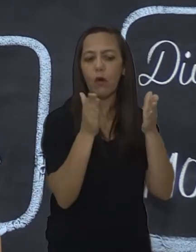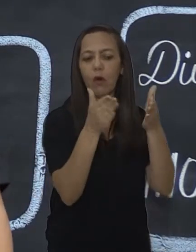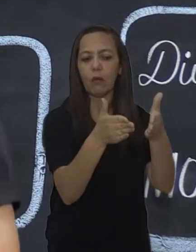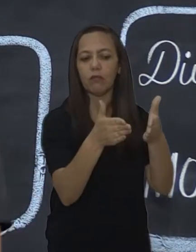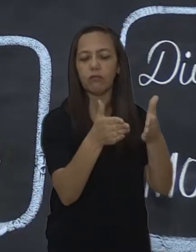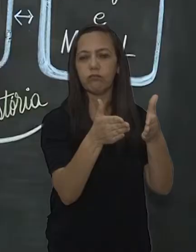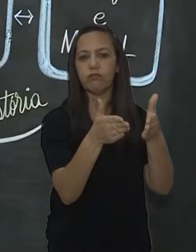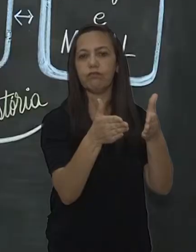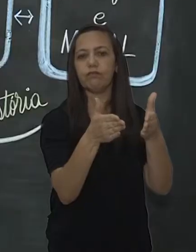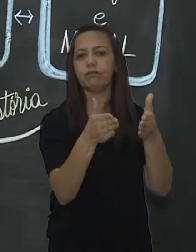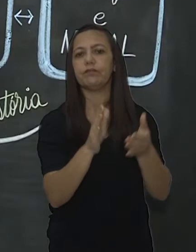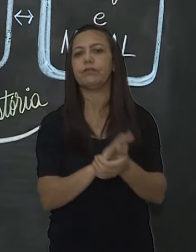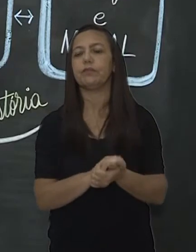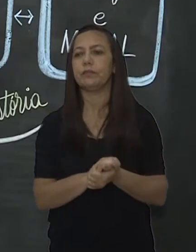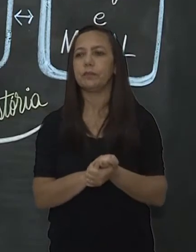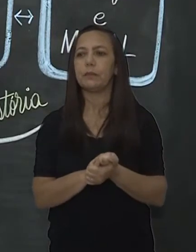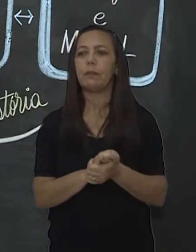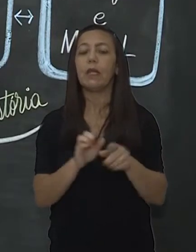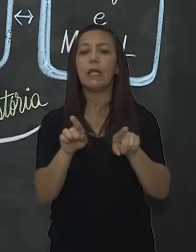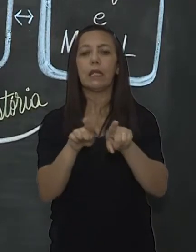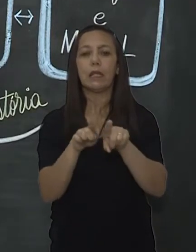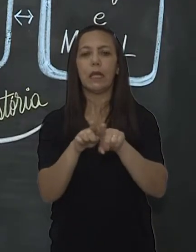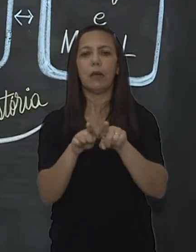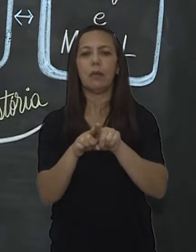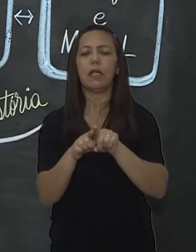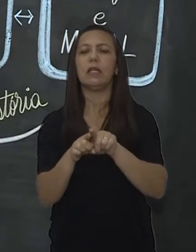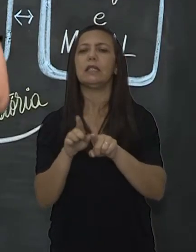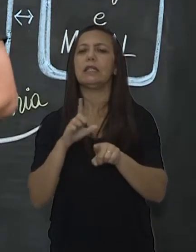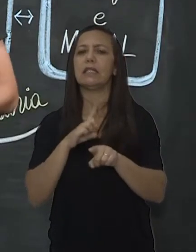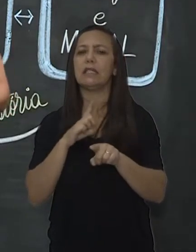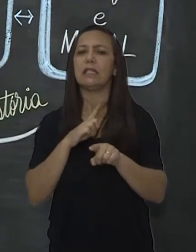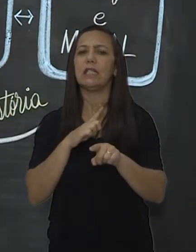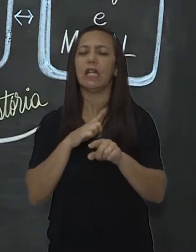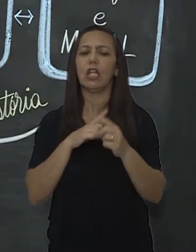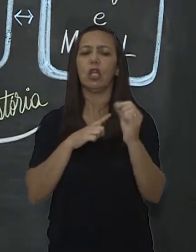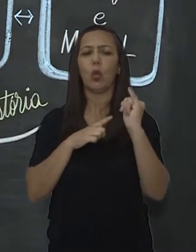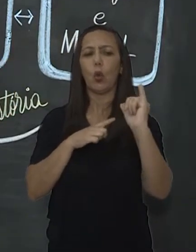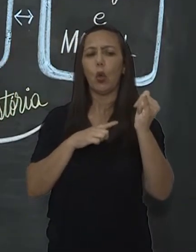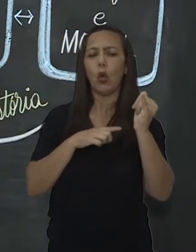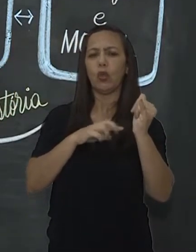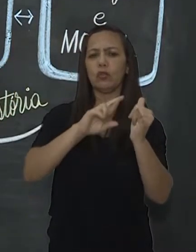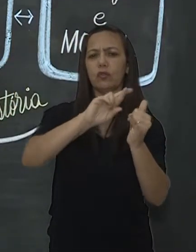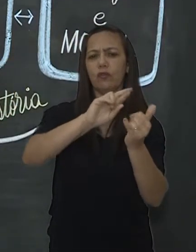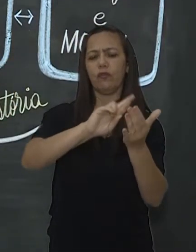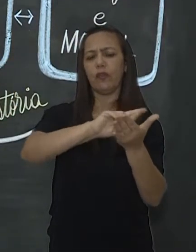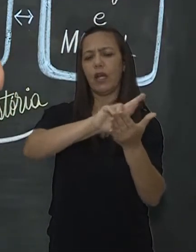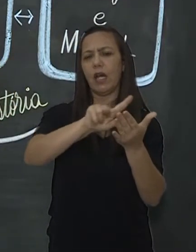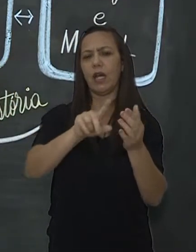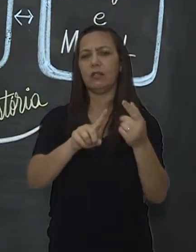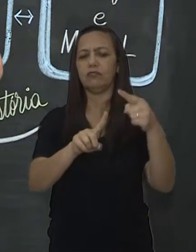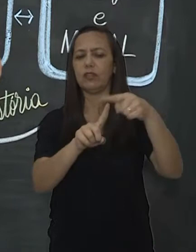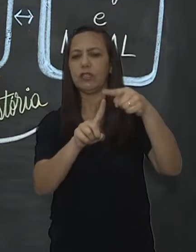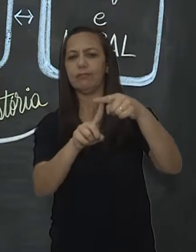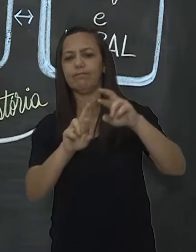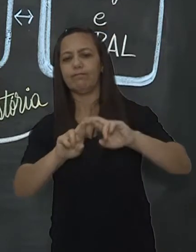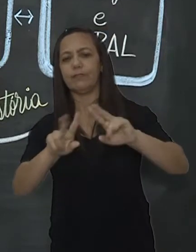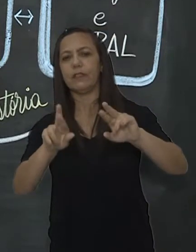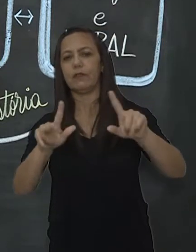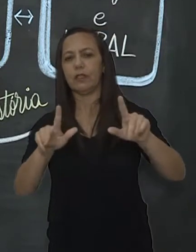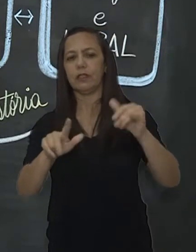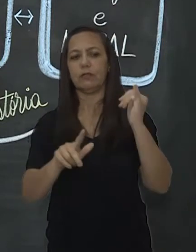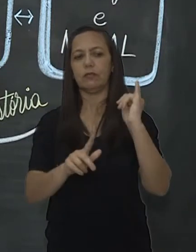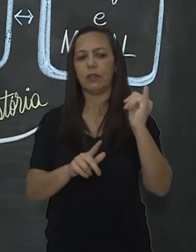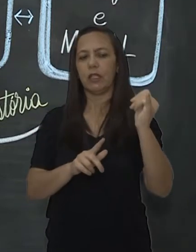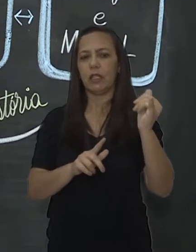bem delimitado. Existem diferentes tipos de conto. E isso é muito interessante porque não torna